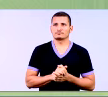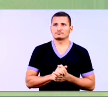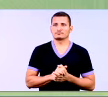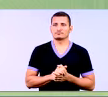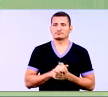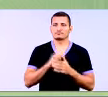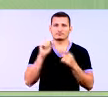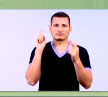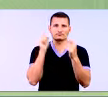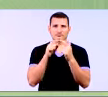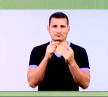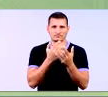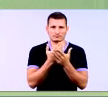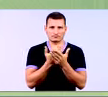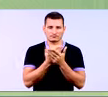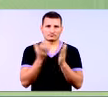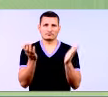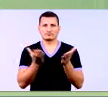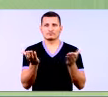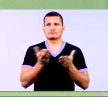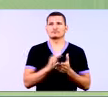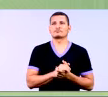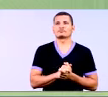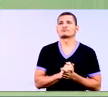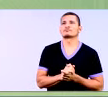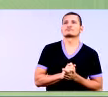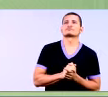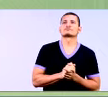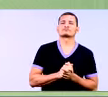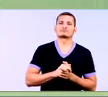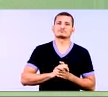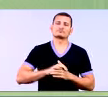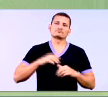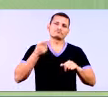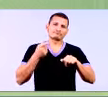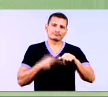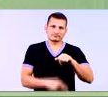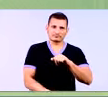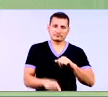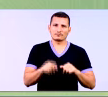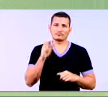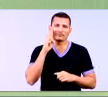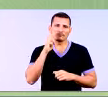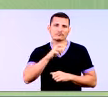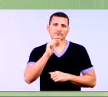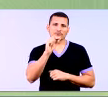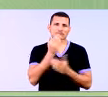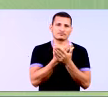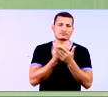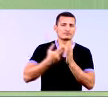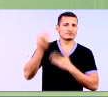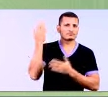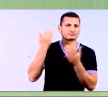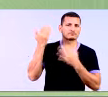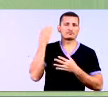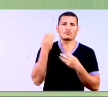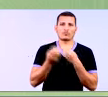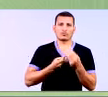Os objetivos da aula de hoje, nós vamos aprofundar. A gente viu um pouco na aula passada, né? Como é que funciona lá